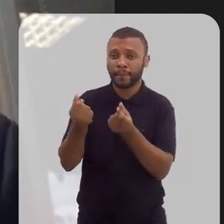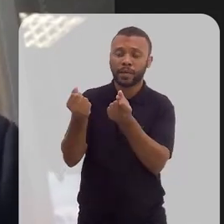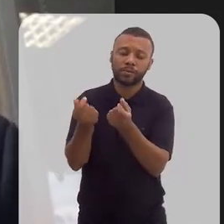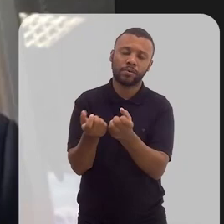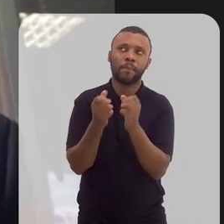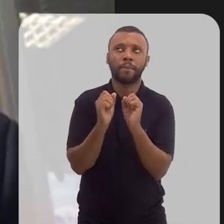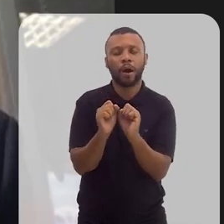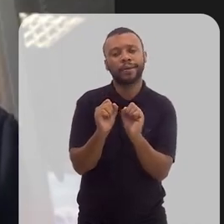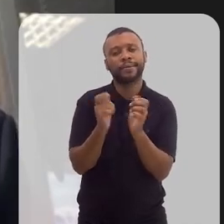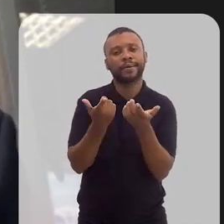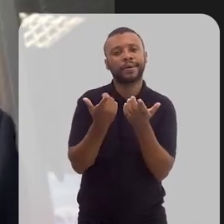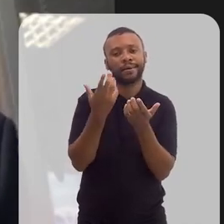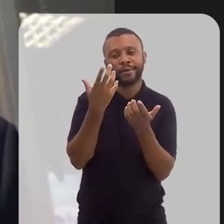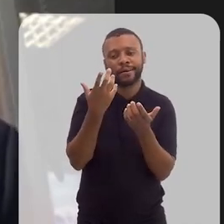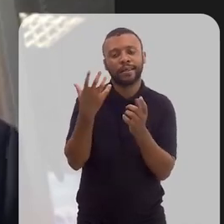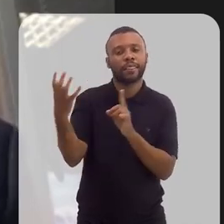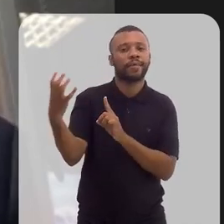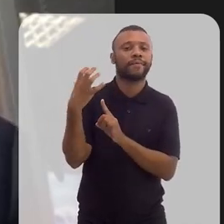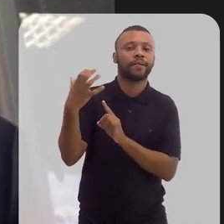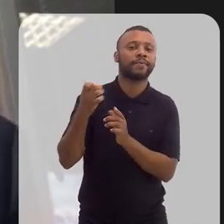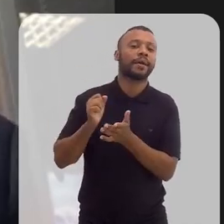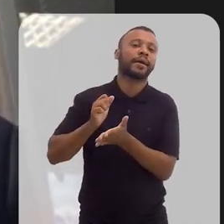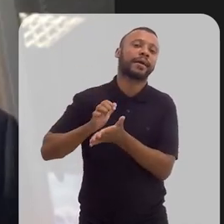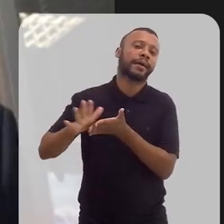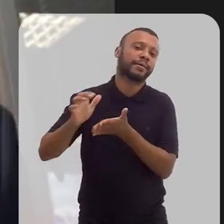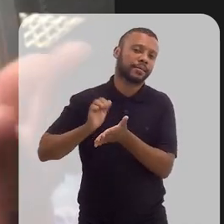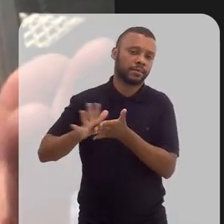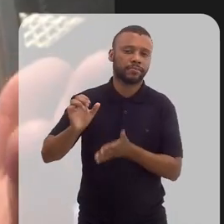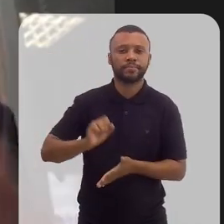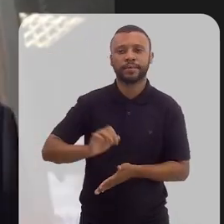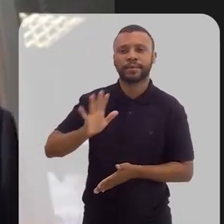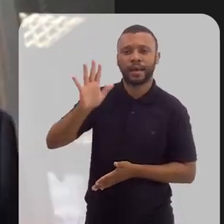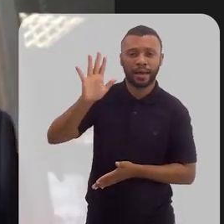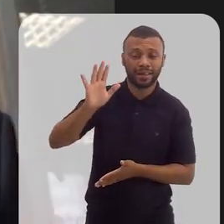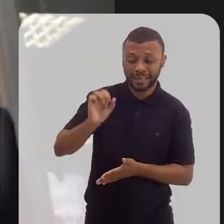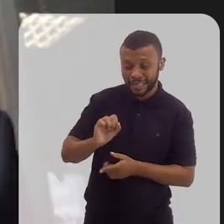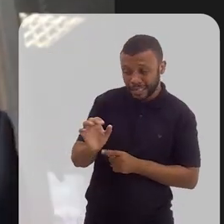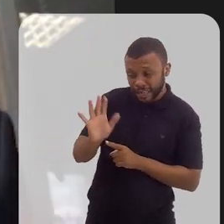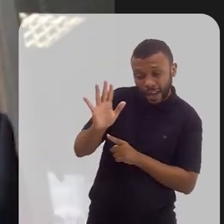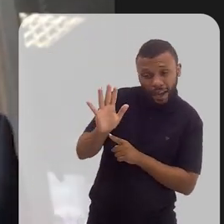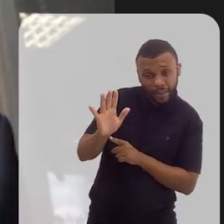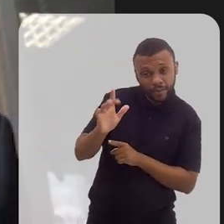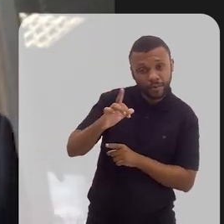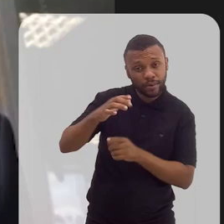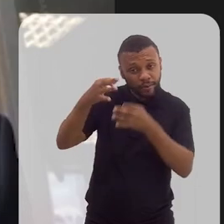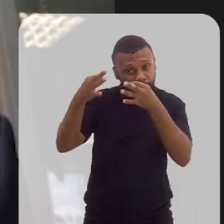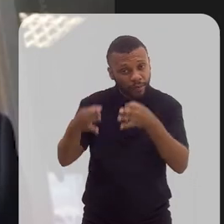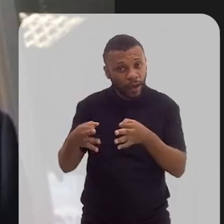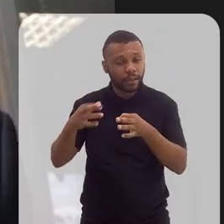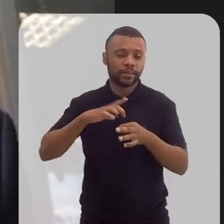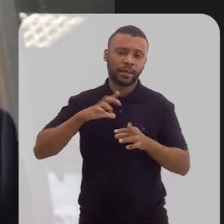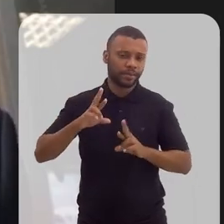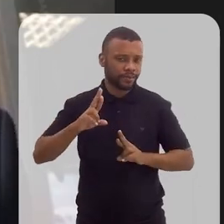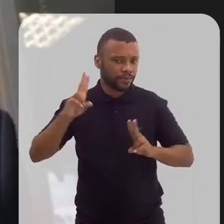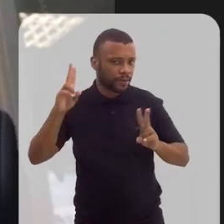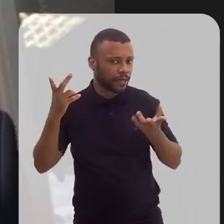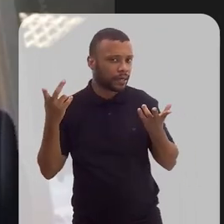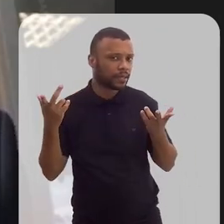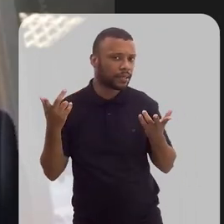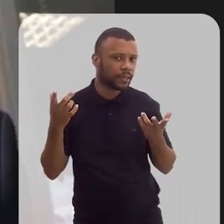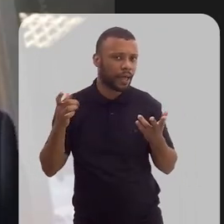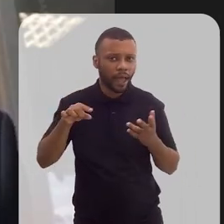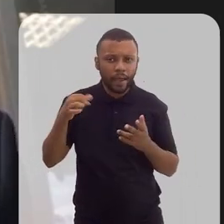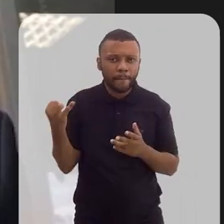vai acabar gastando um pouco mais. Esse um pouco mais, de fato, fará a diferença? Então,